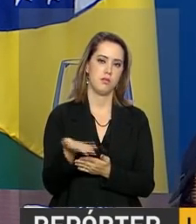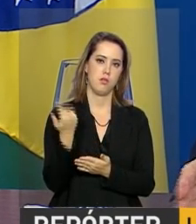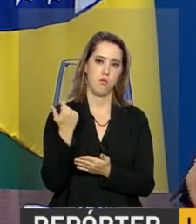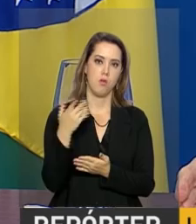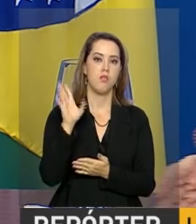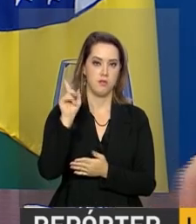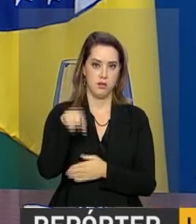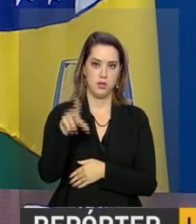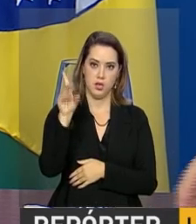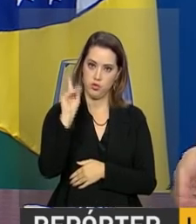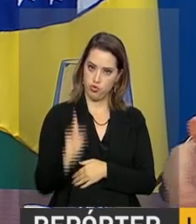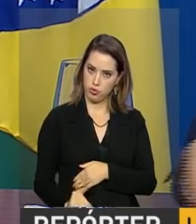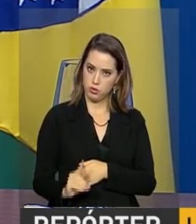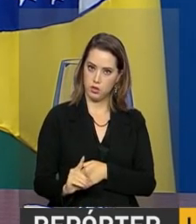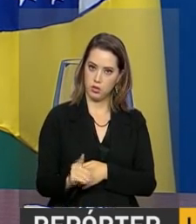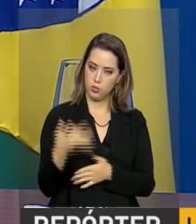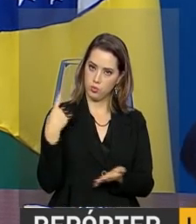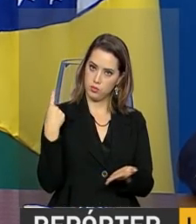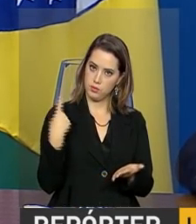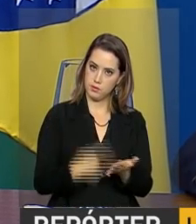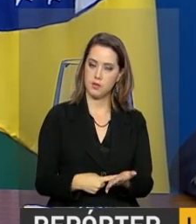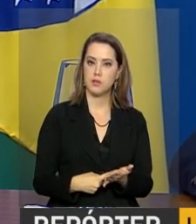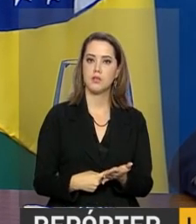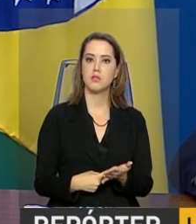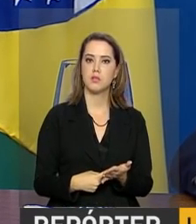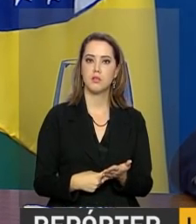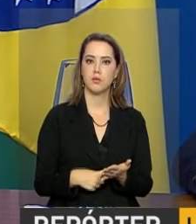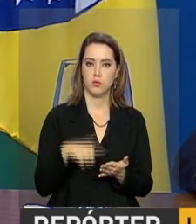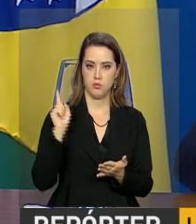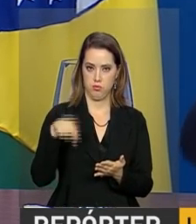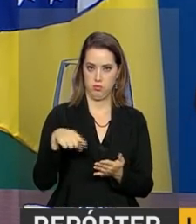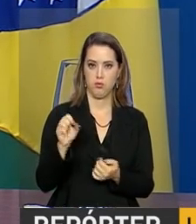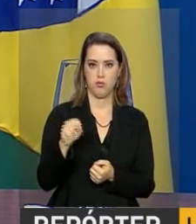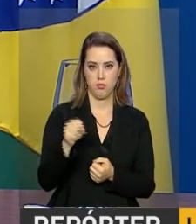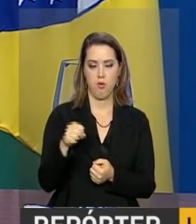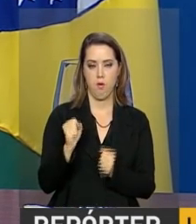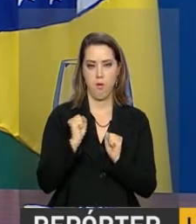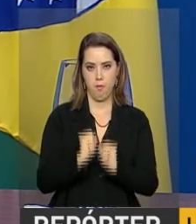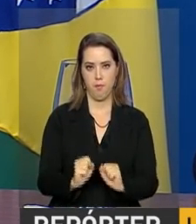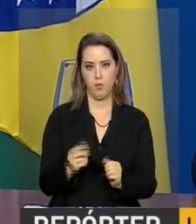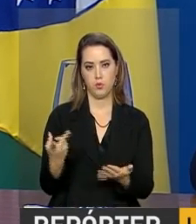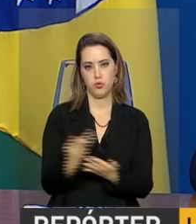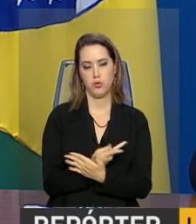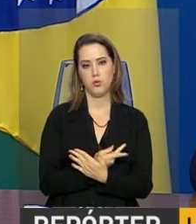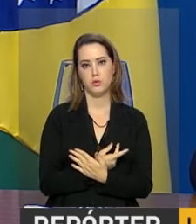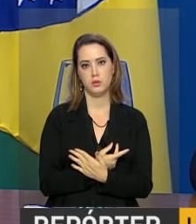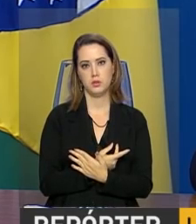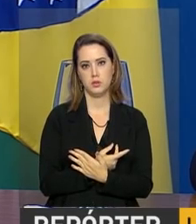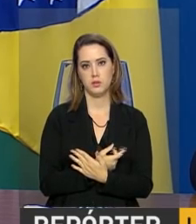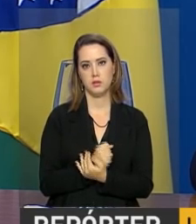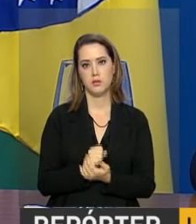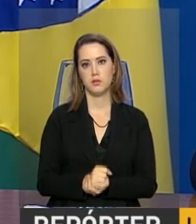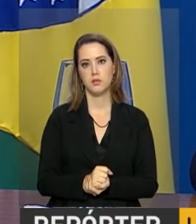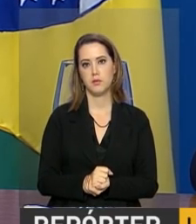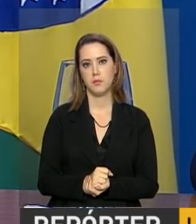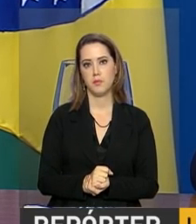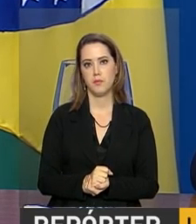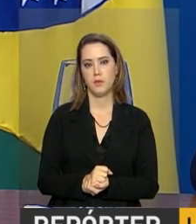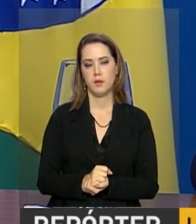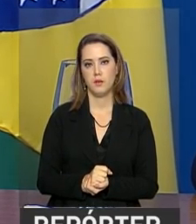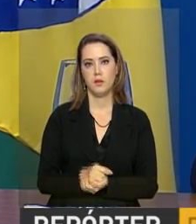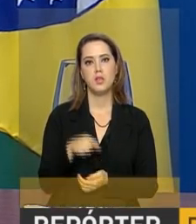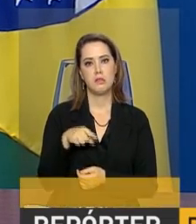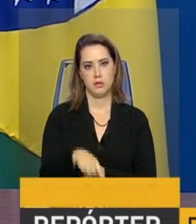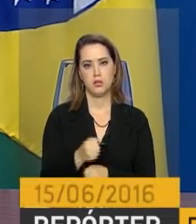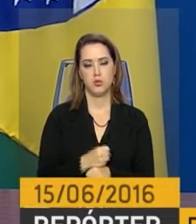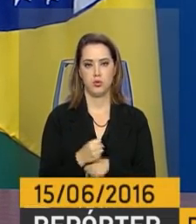claramente adquirido e etc, isso poderá ser efetivado eh eh